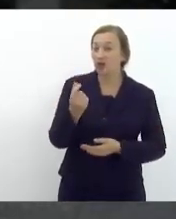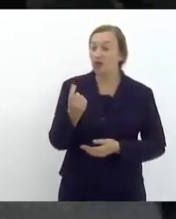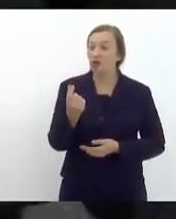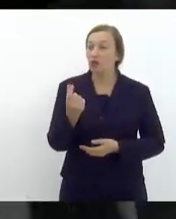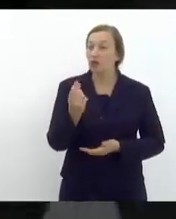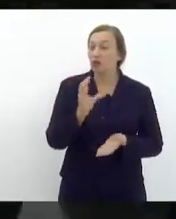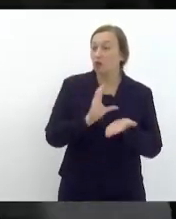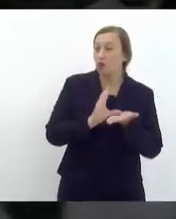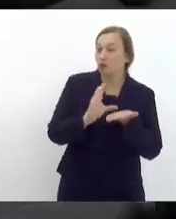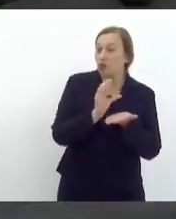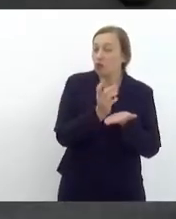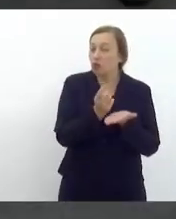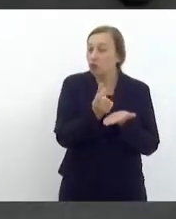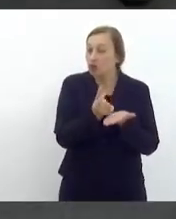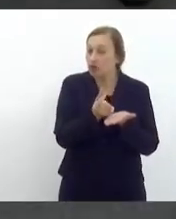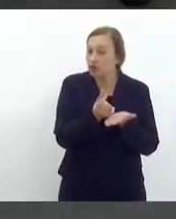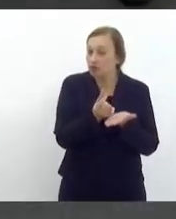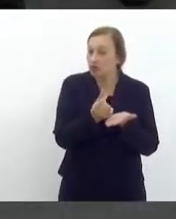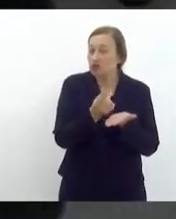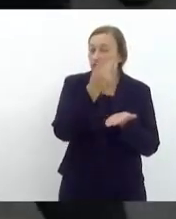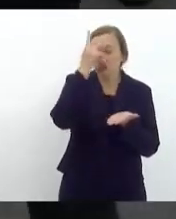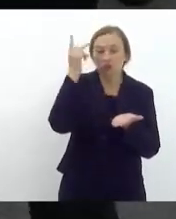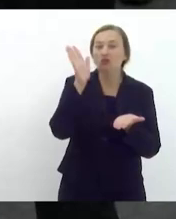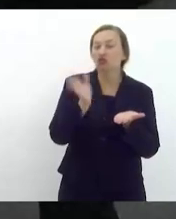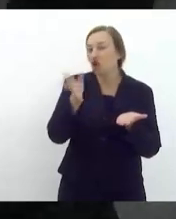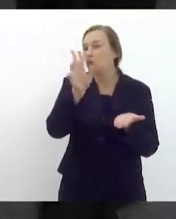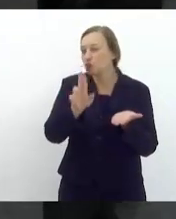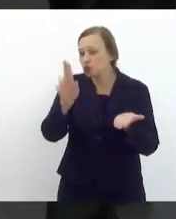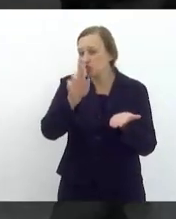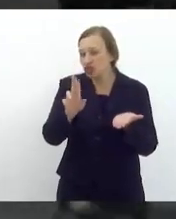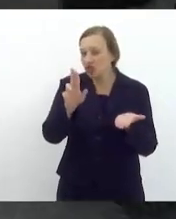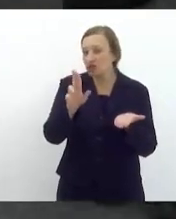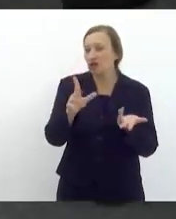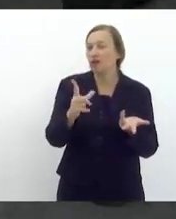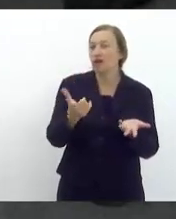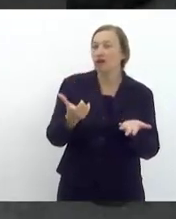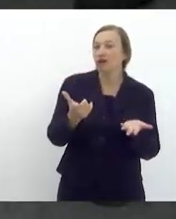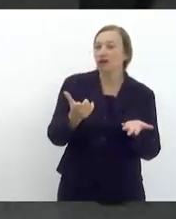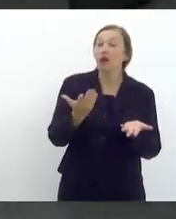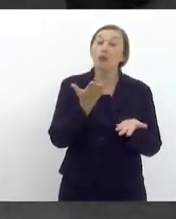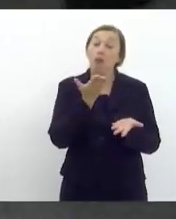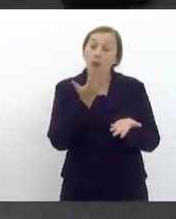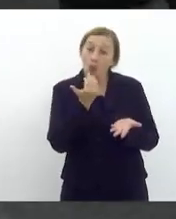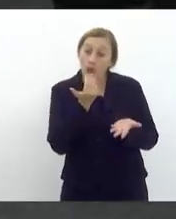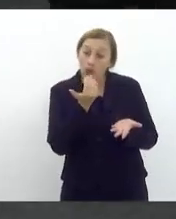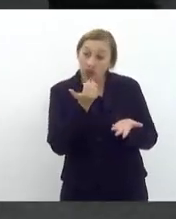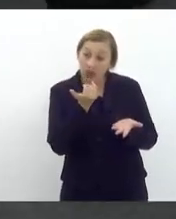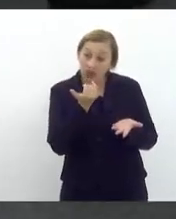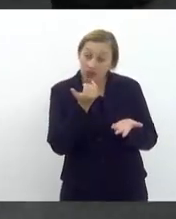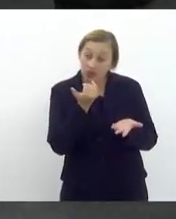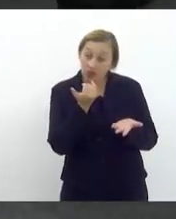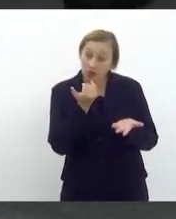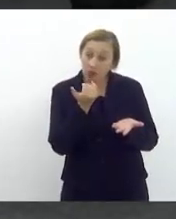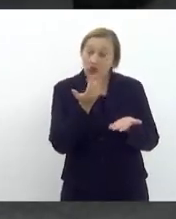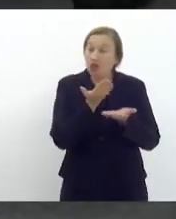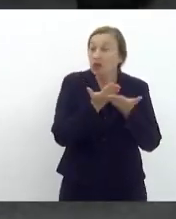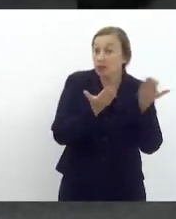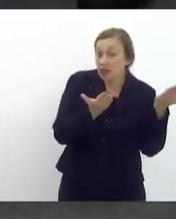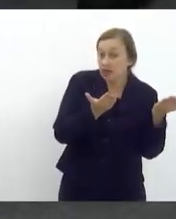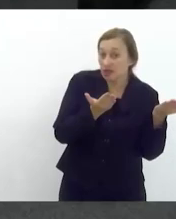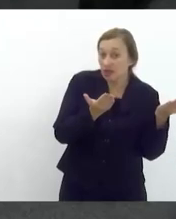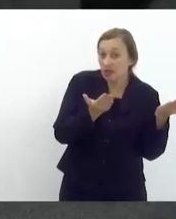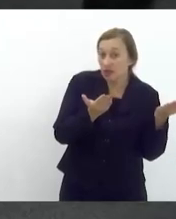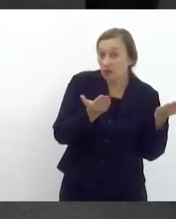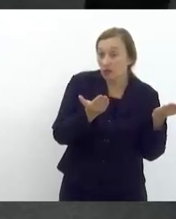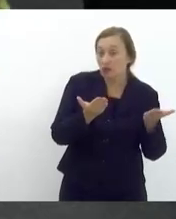de um benefício que essas pessoas já utilizavam para garantir a alimentação daqueles e daquelas que perderam seus